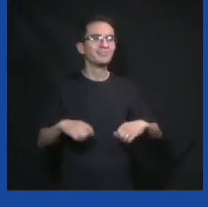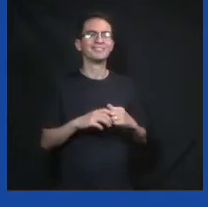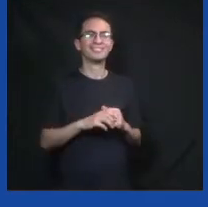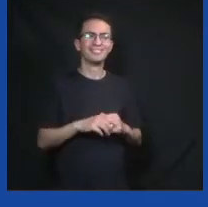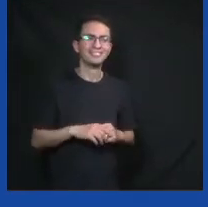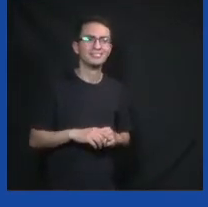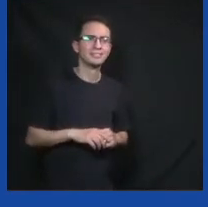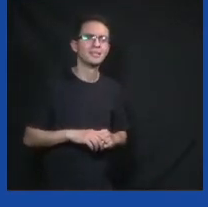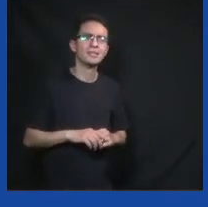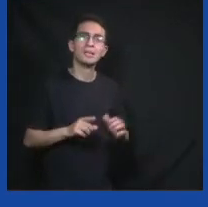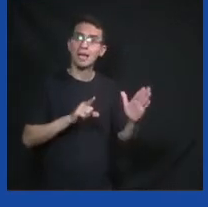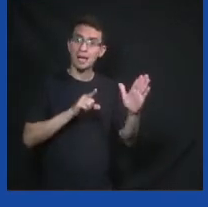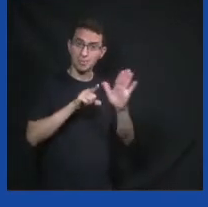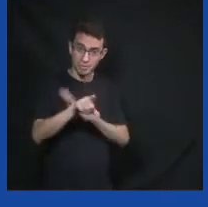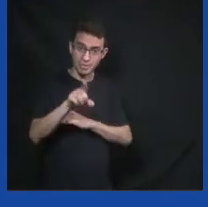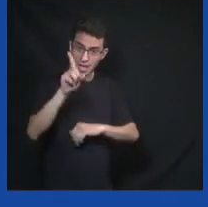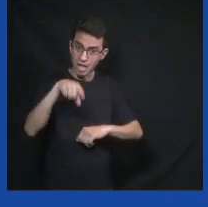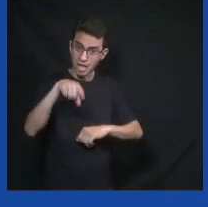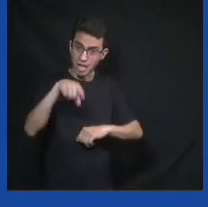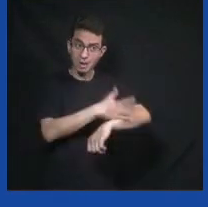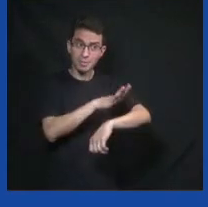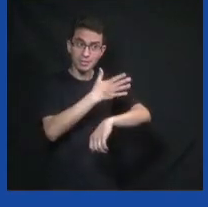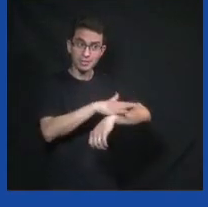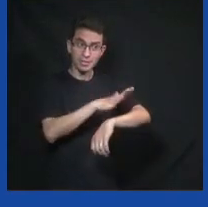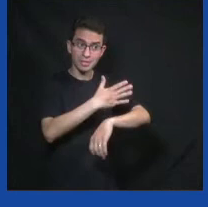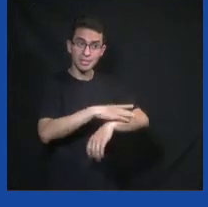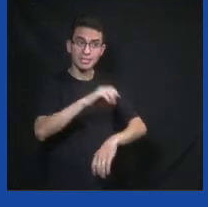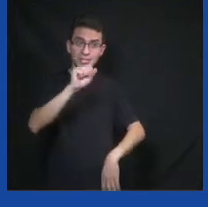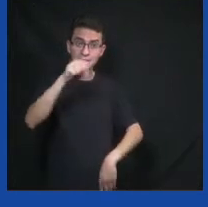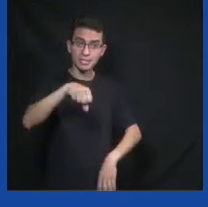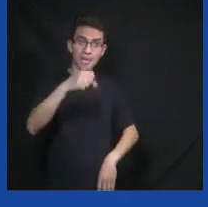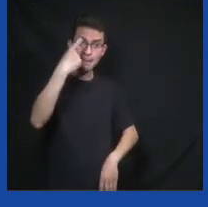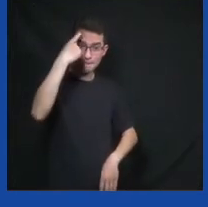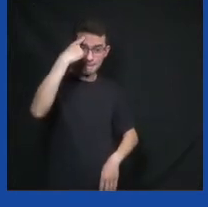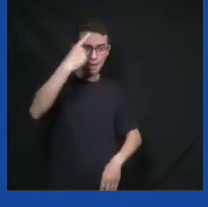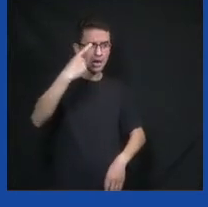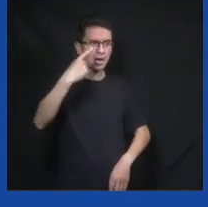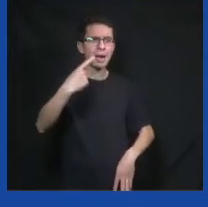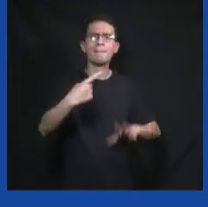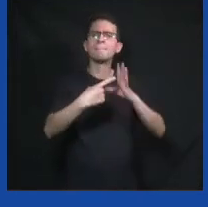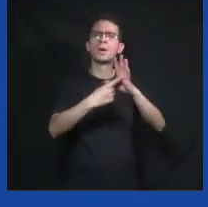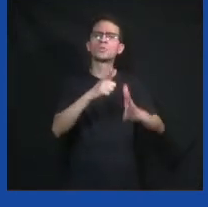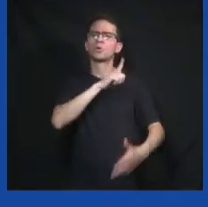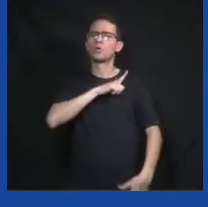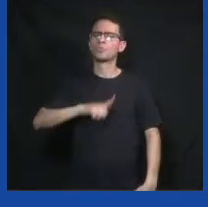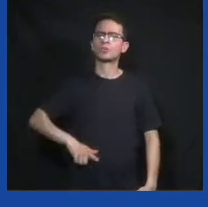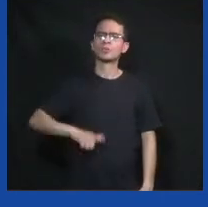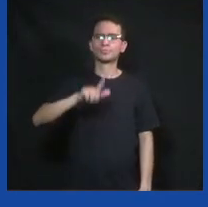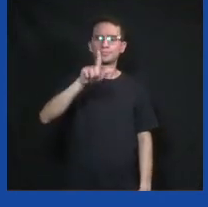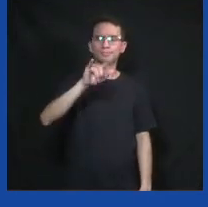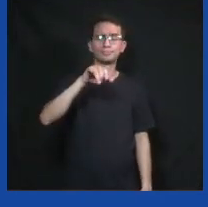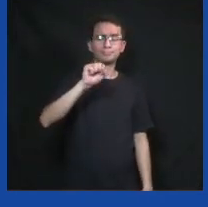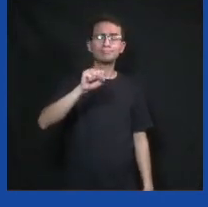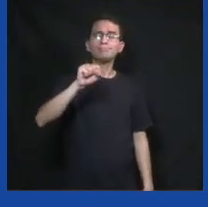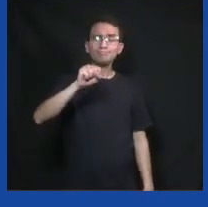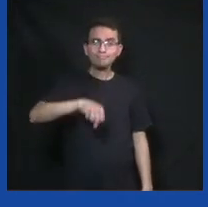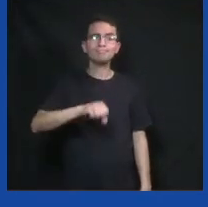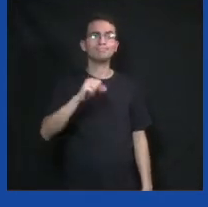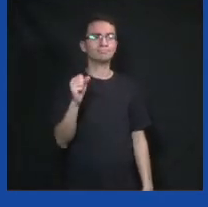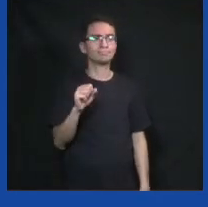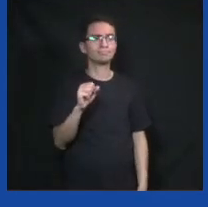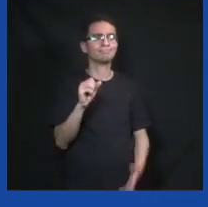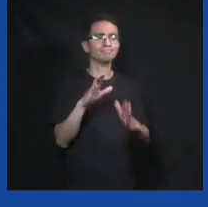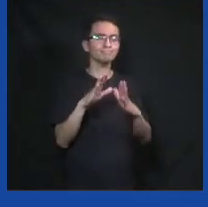é praticando? É. Olha para o governo do estado de Goiás, por exemplo. Vou dar um exemplo concreto de governo. Programa Estudante de